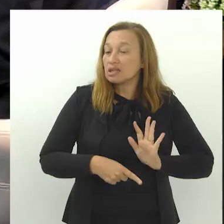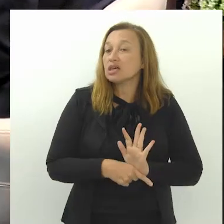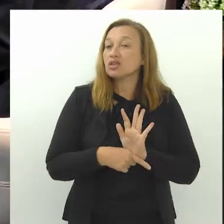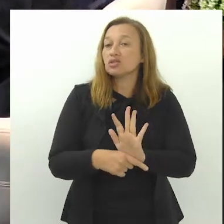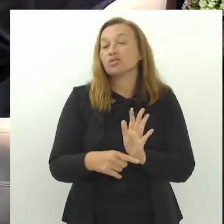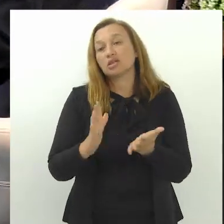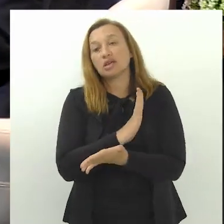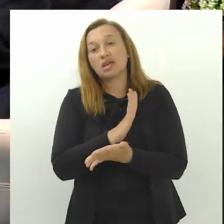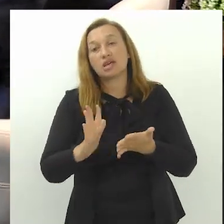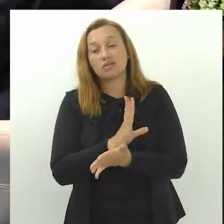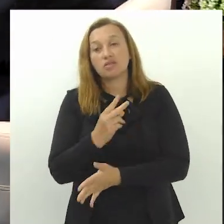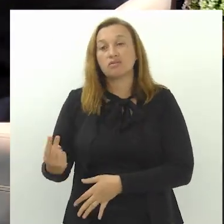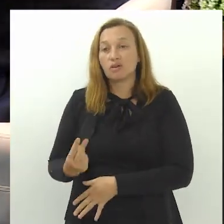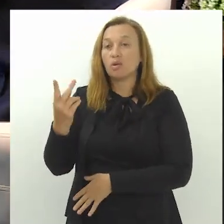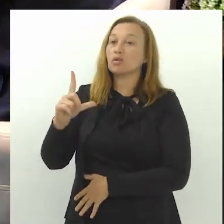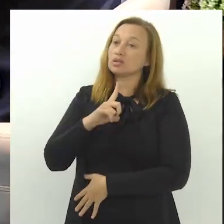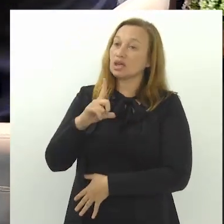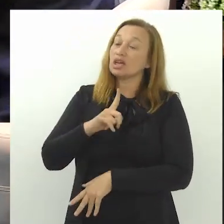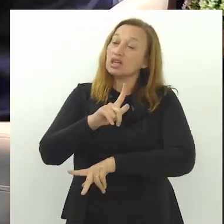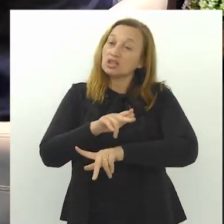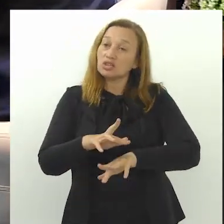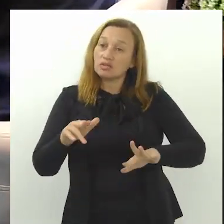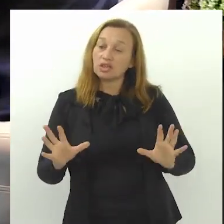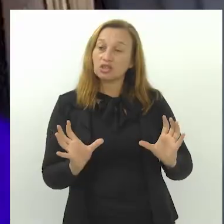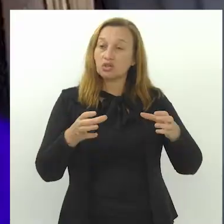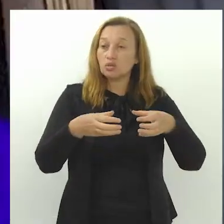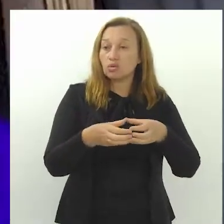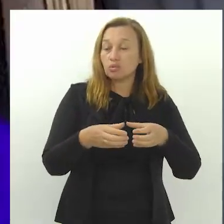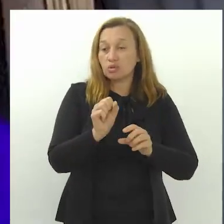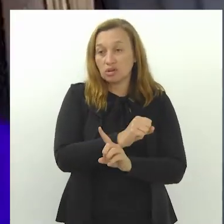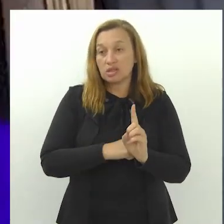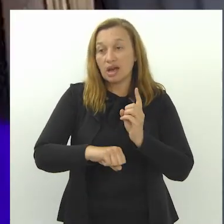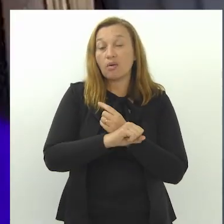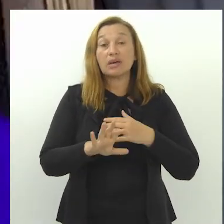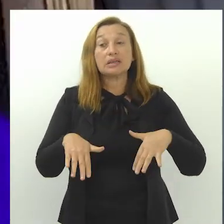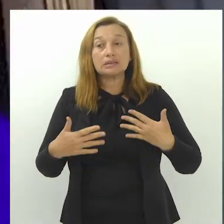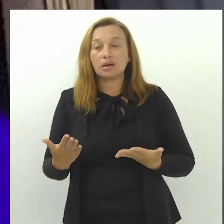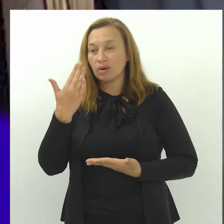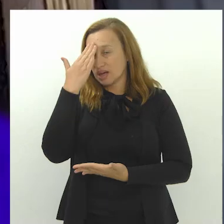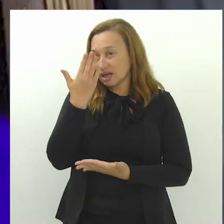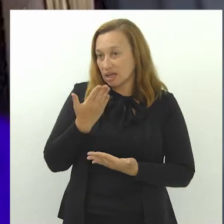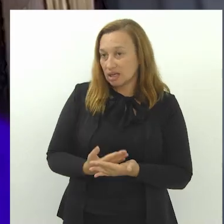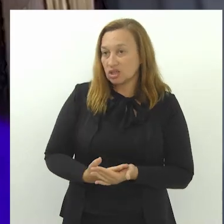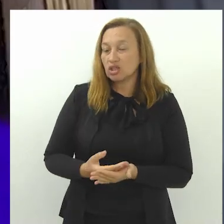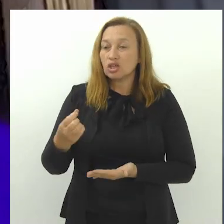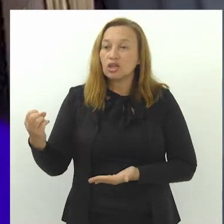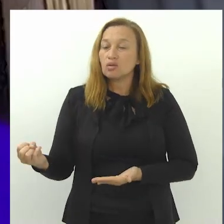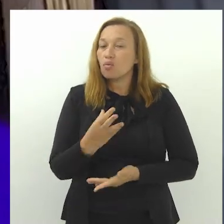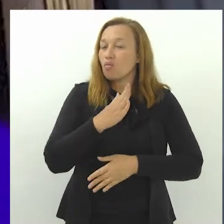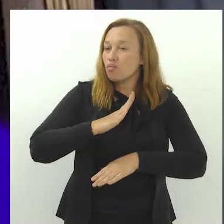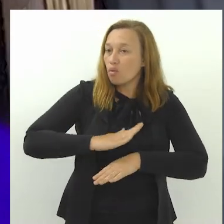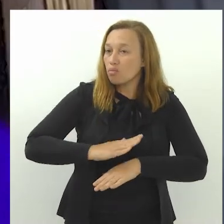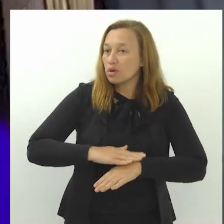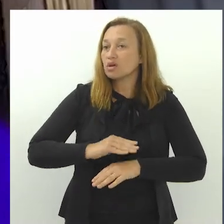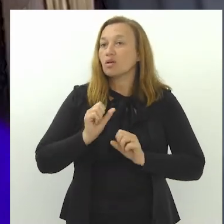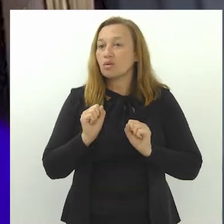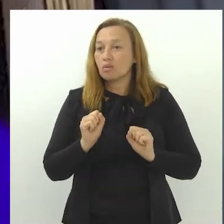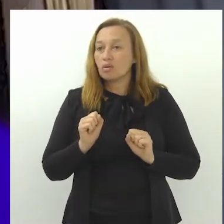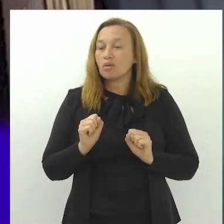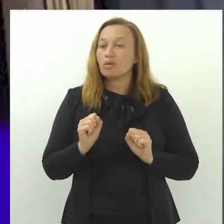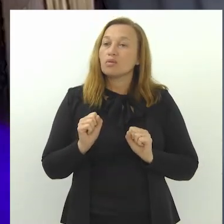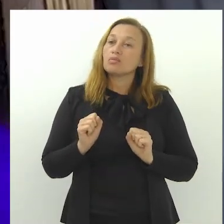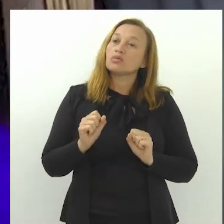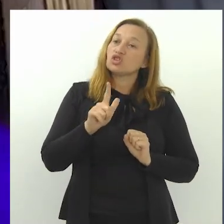essas contribuições que muitas vezes são muito valiosas dos diferentes grupos sociais. Então, acredito que esse novo momento,